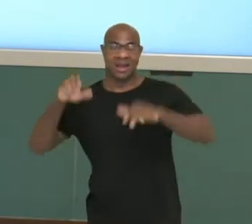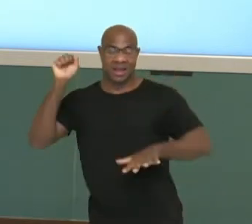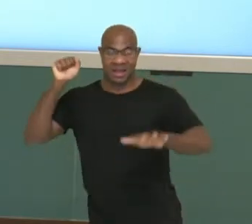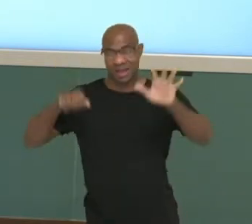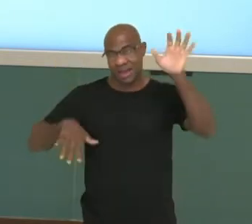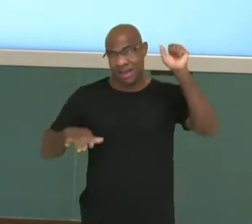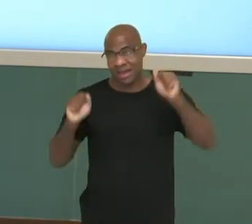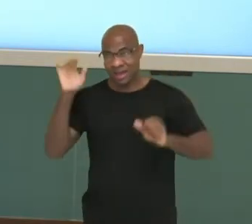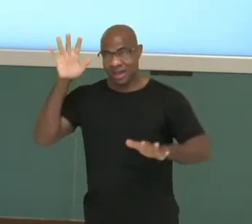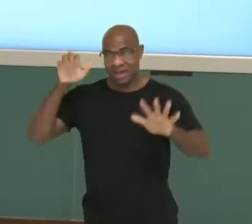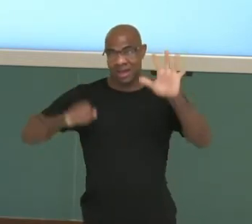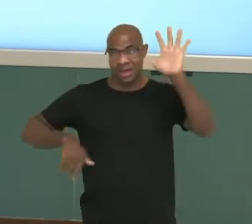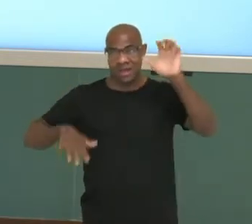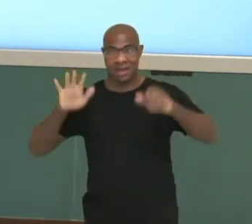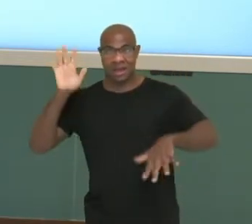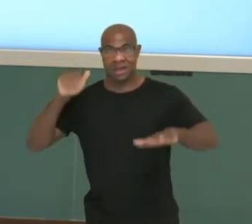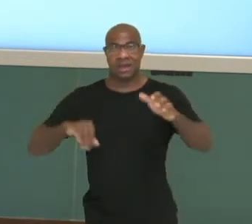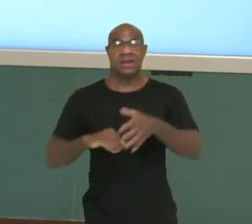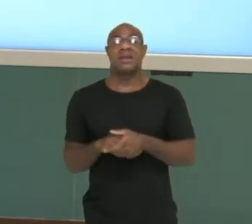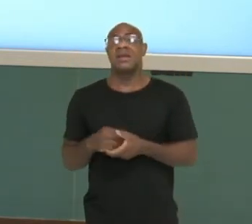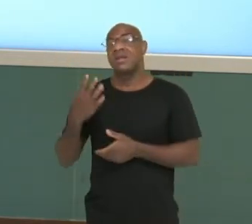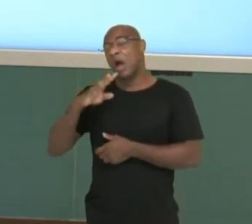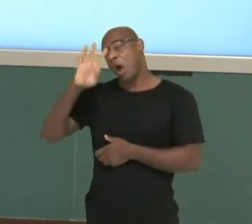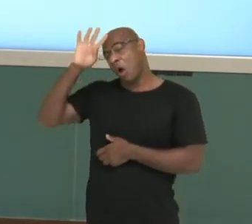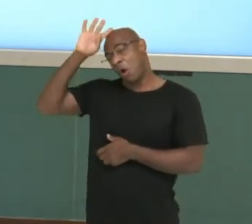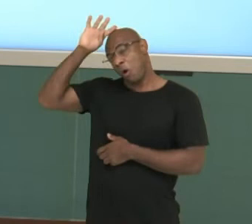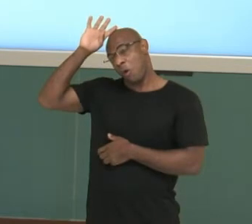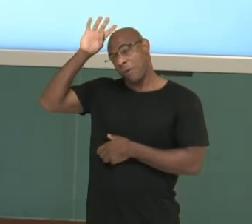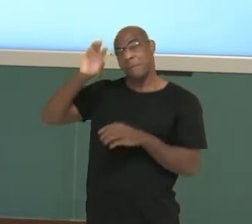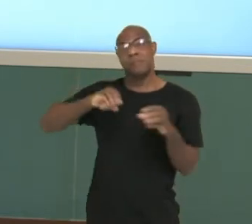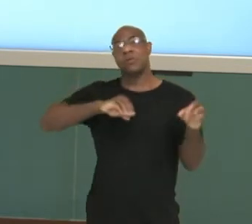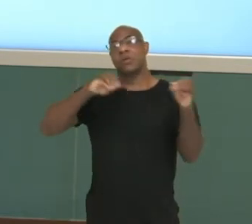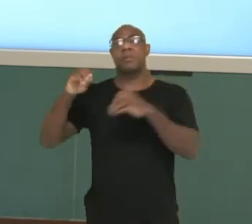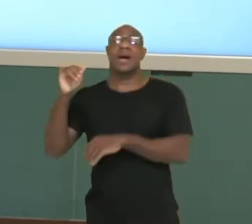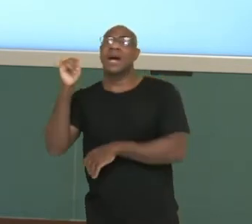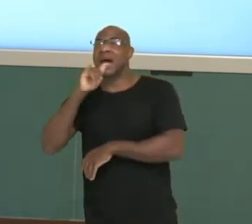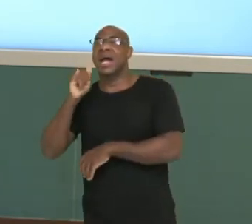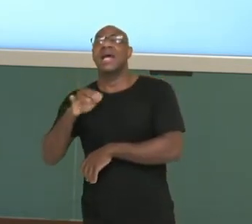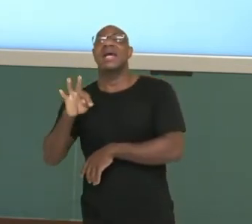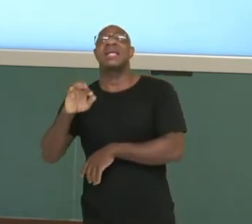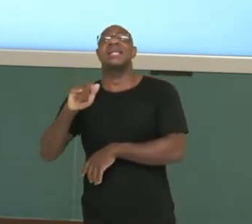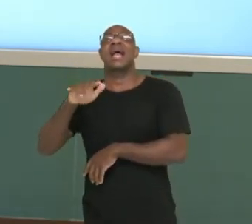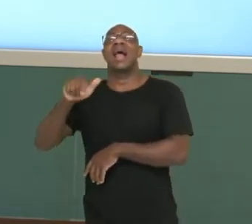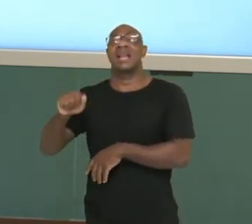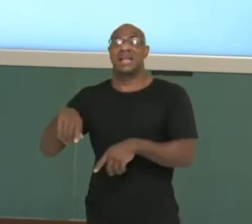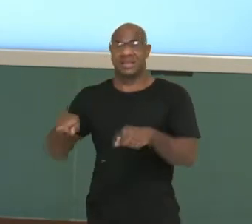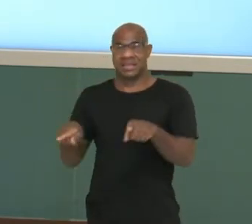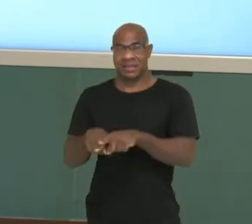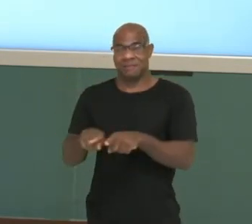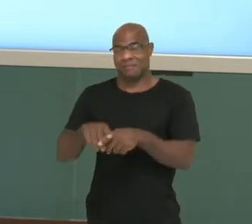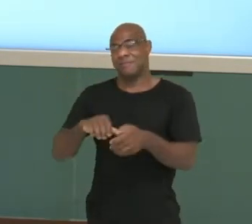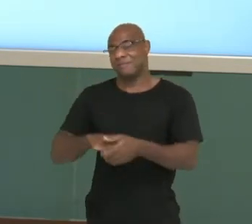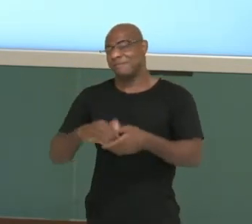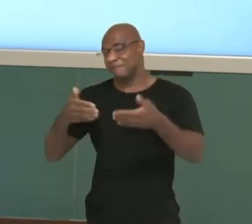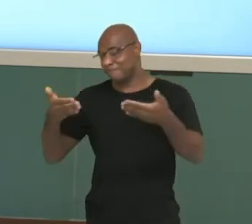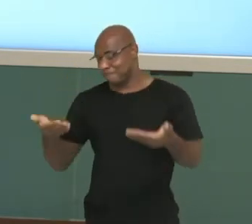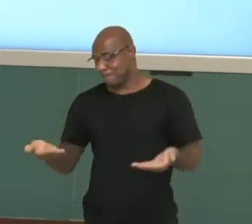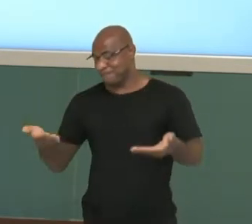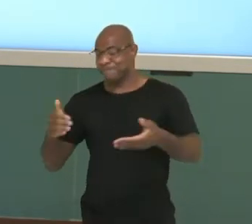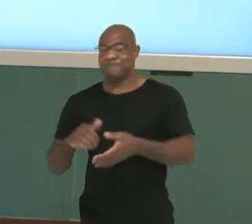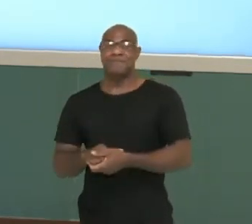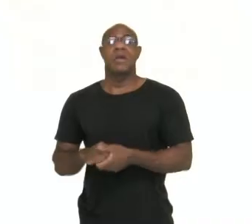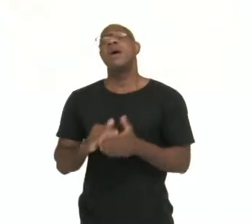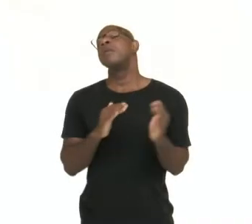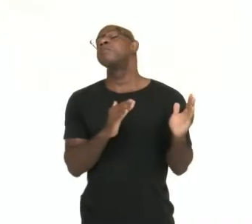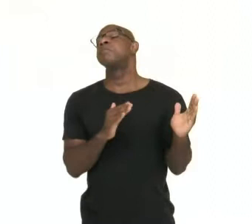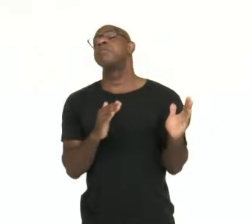ali de Roma e foi para a Itália ali, né? Foi colocado em toda a Itália ali. Com o